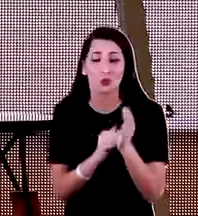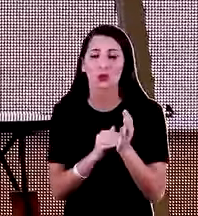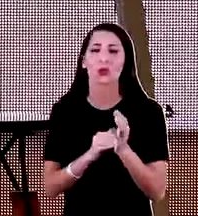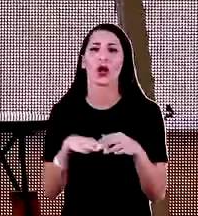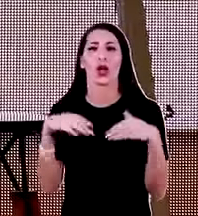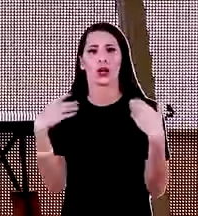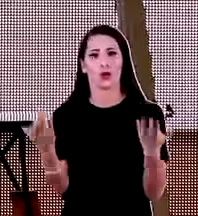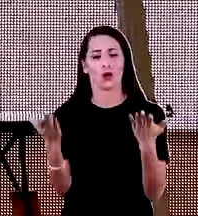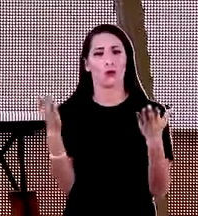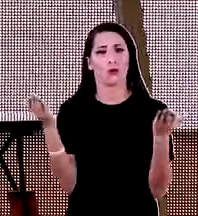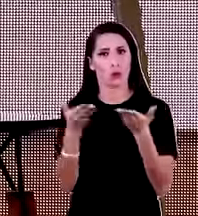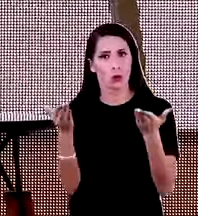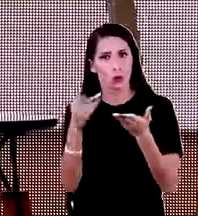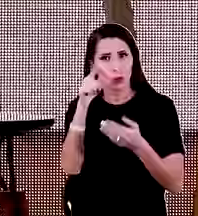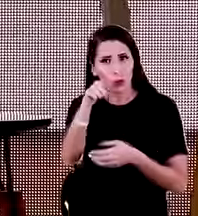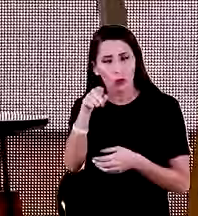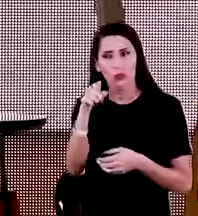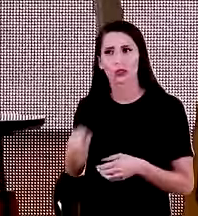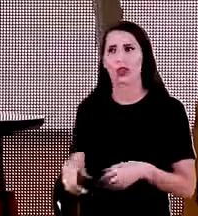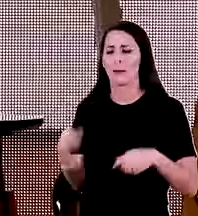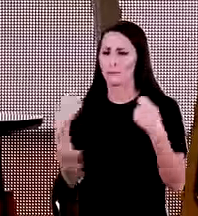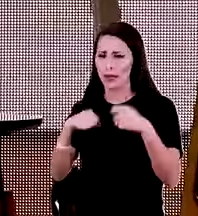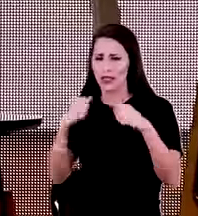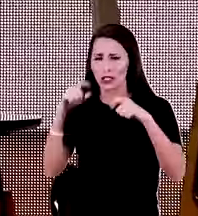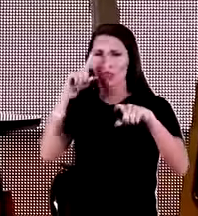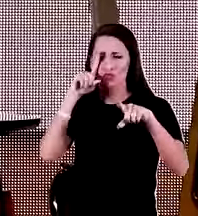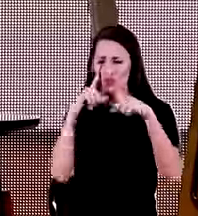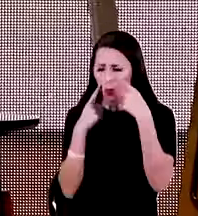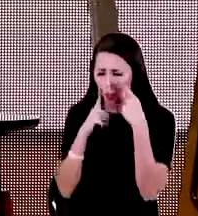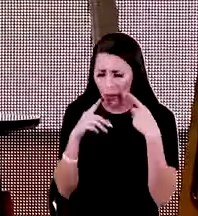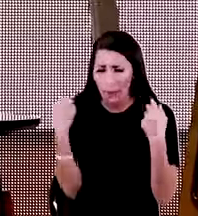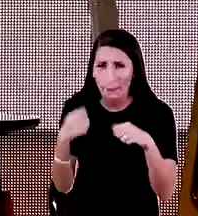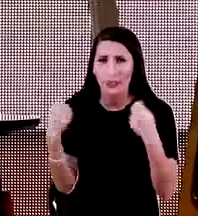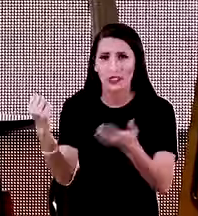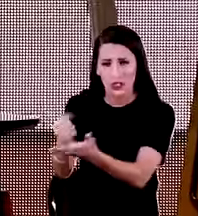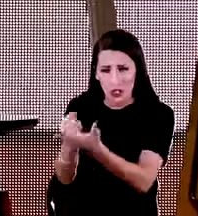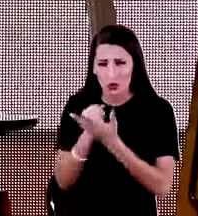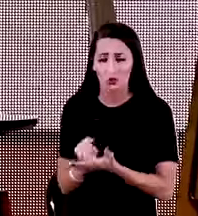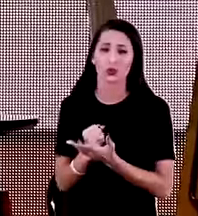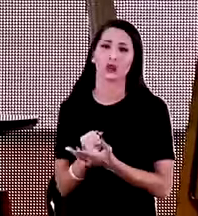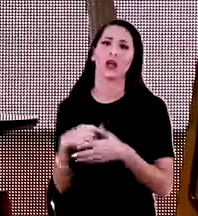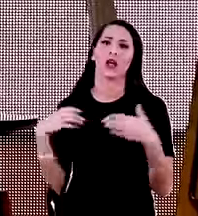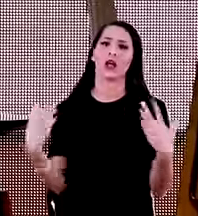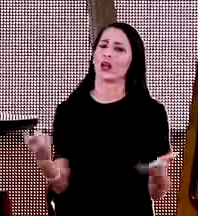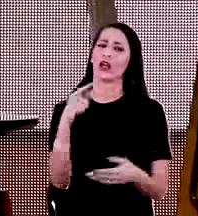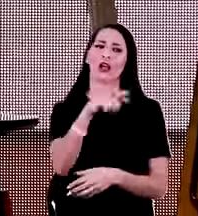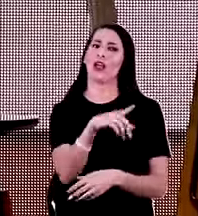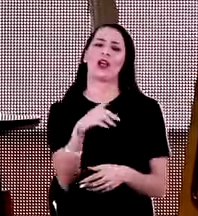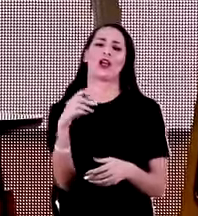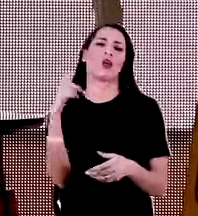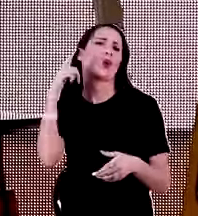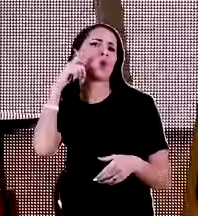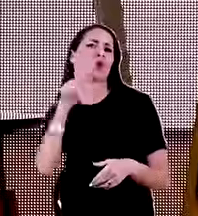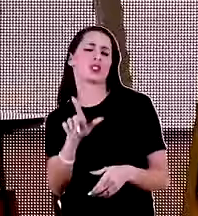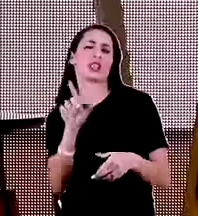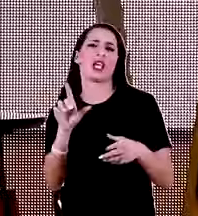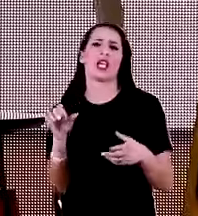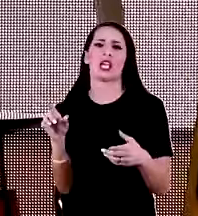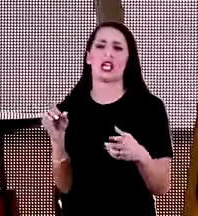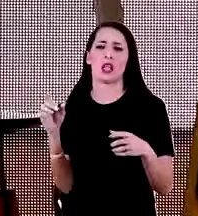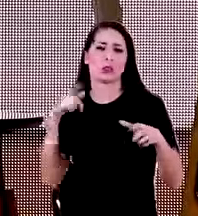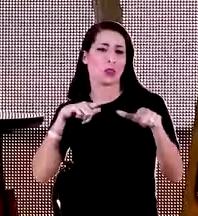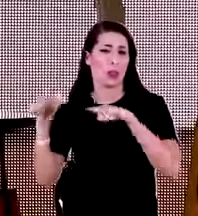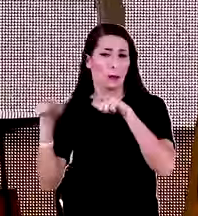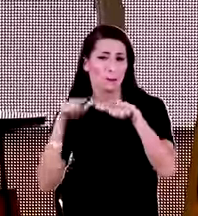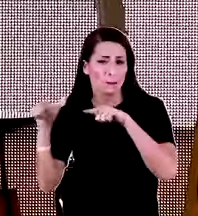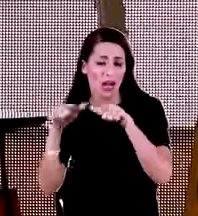precisar chorar. Basta você precisar de ajuda, que ela faz o quê? Menina, ela arranja um atestado médico, ela corre, ela diz que tem um trabalho. Ela,